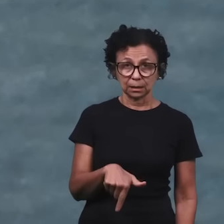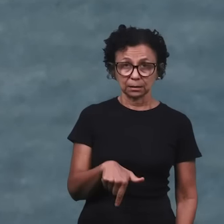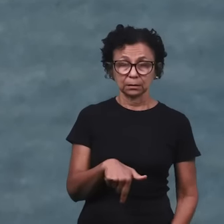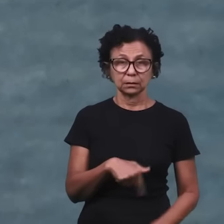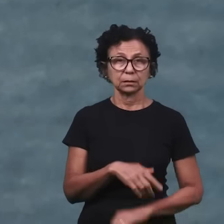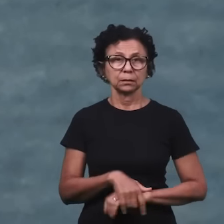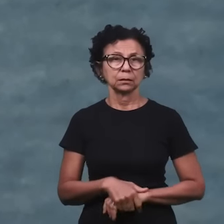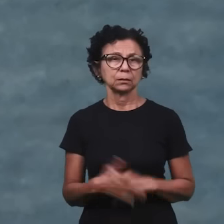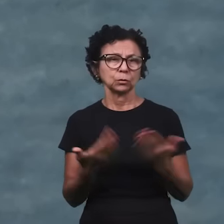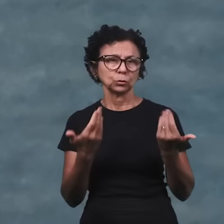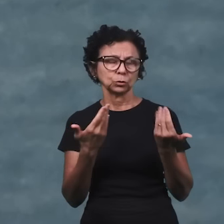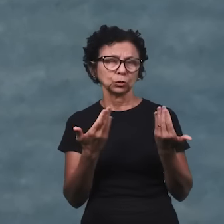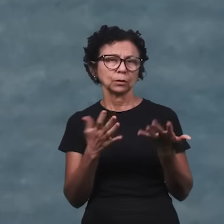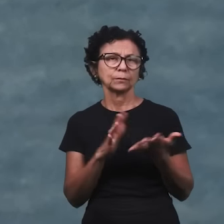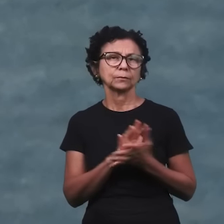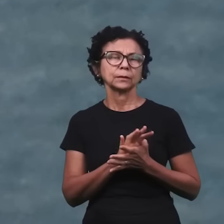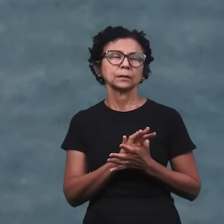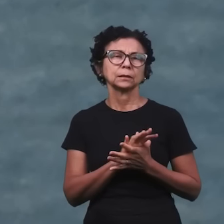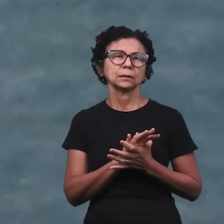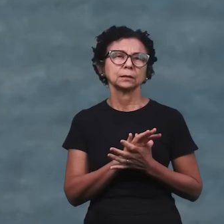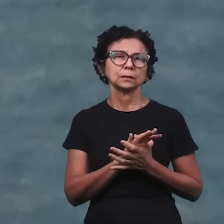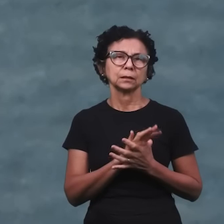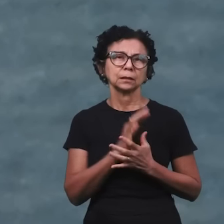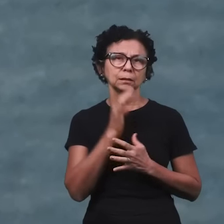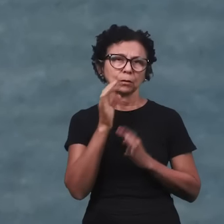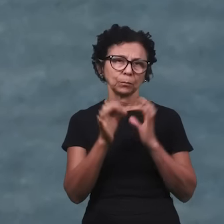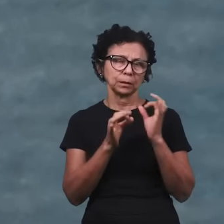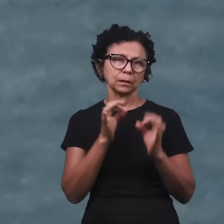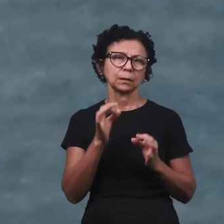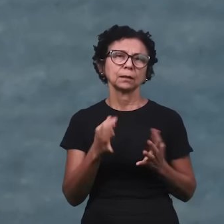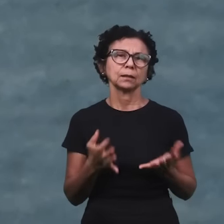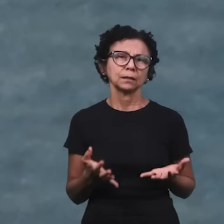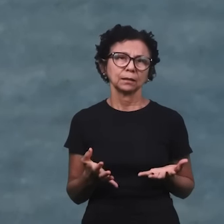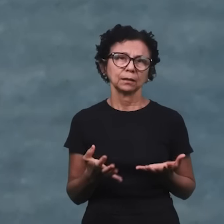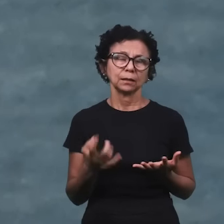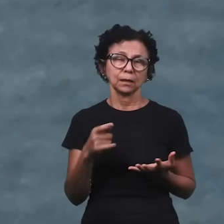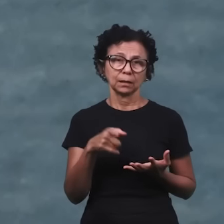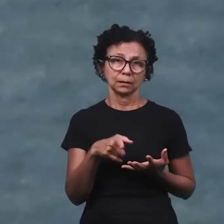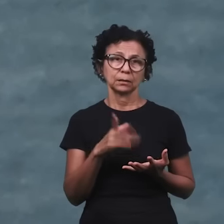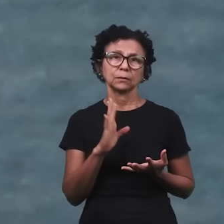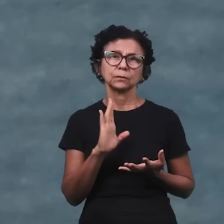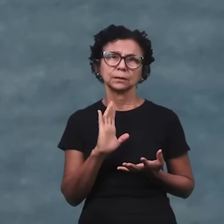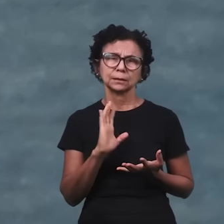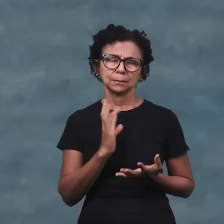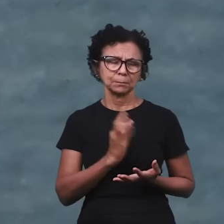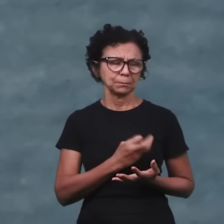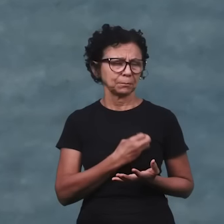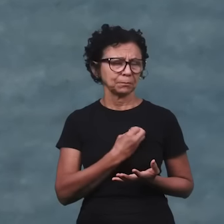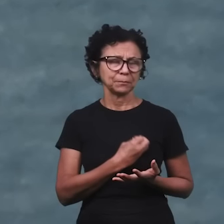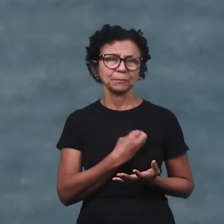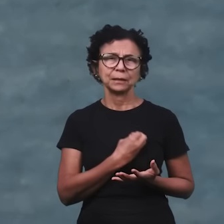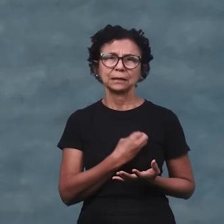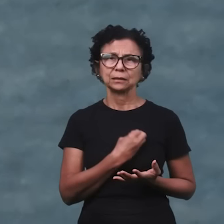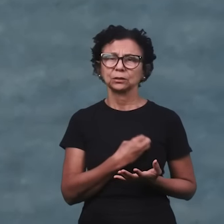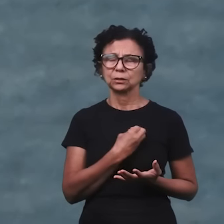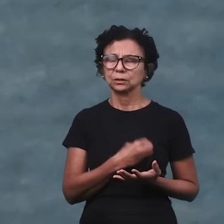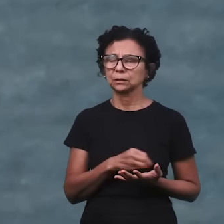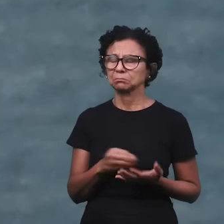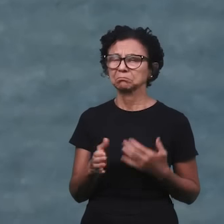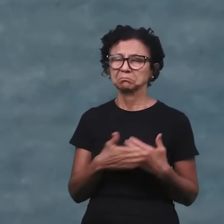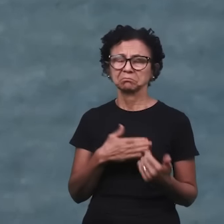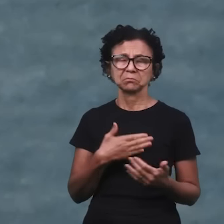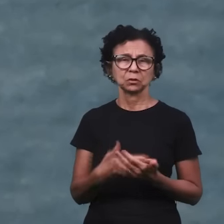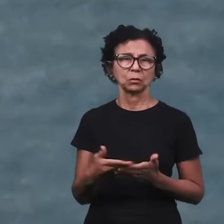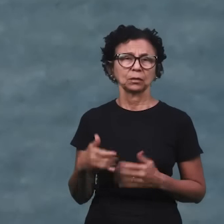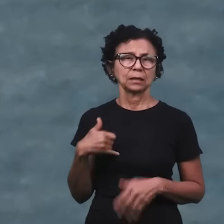sobre isso aqui antes de entrar no ar. Você tem voz aqui nesse programa, você participa dele, não importa a idade que você